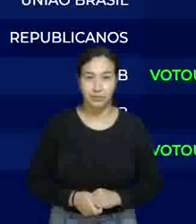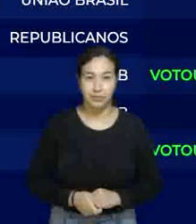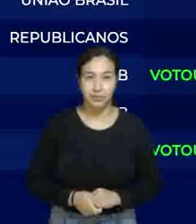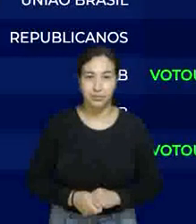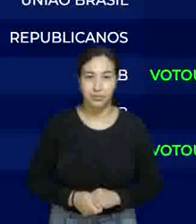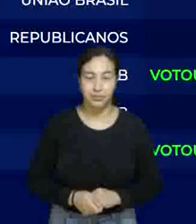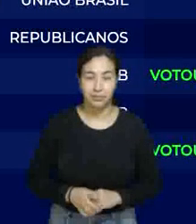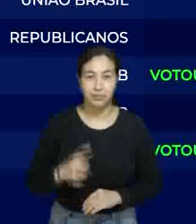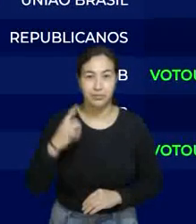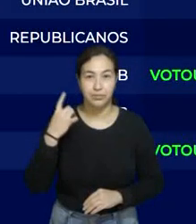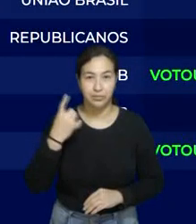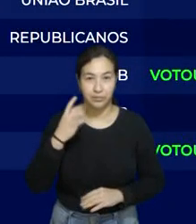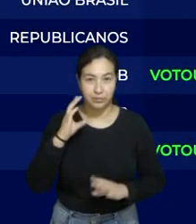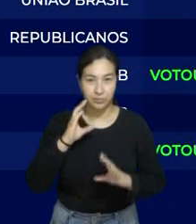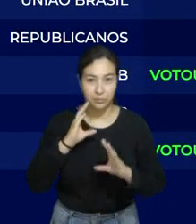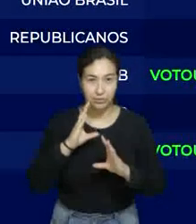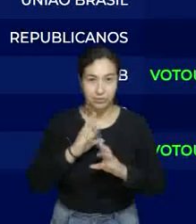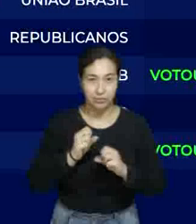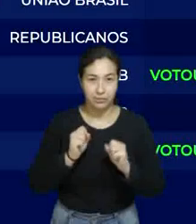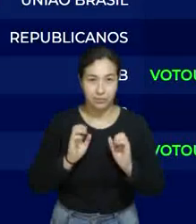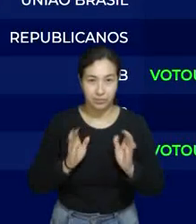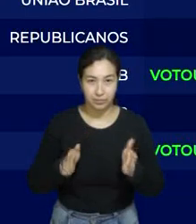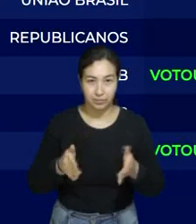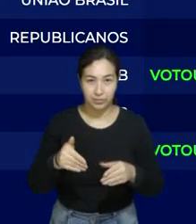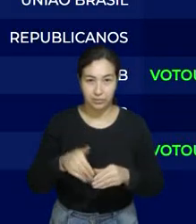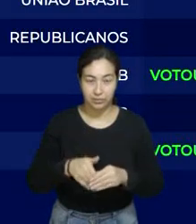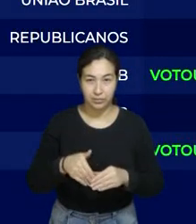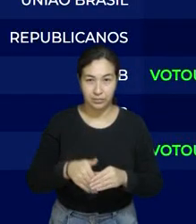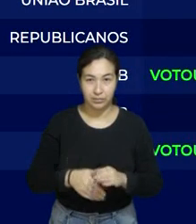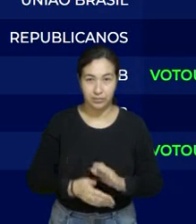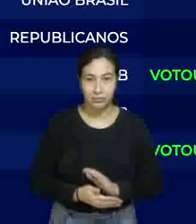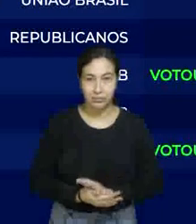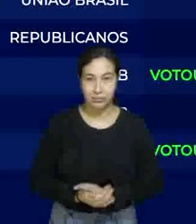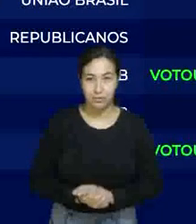Consulto, senhores deputados, se todos exercerem seu direito de voto.